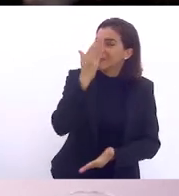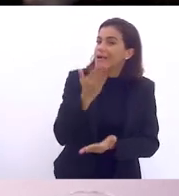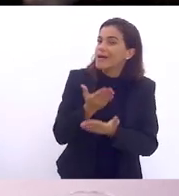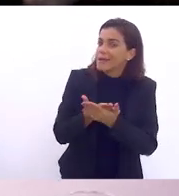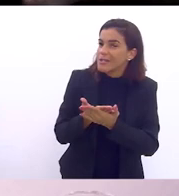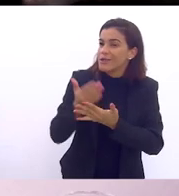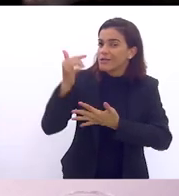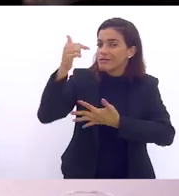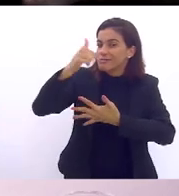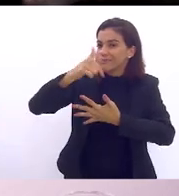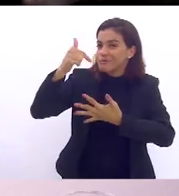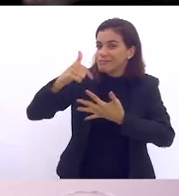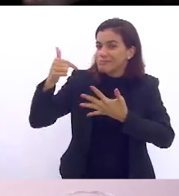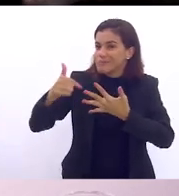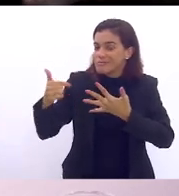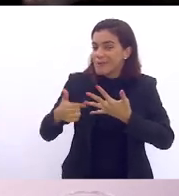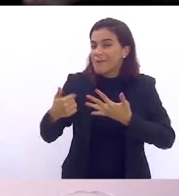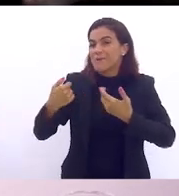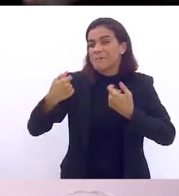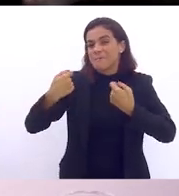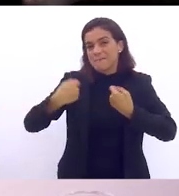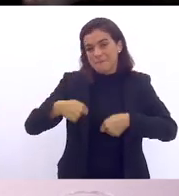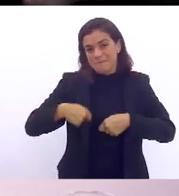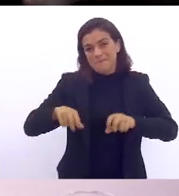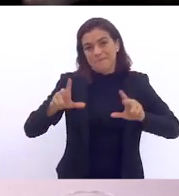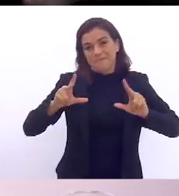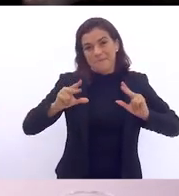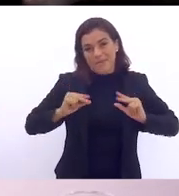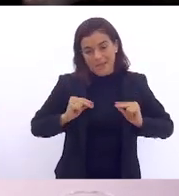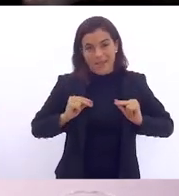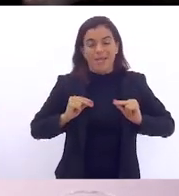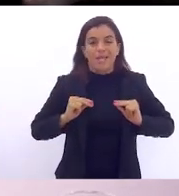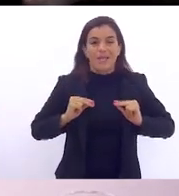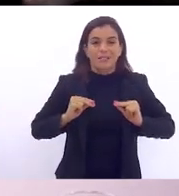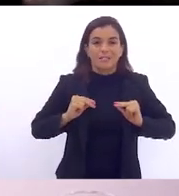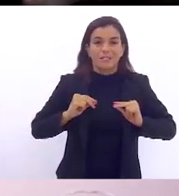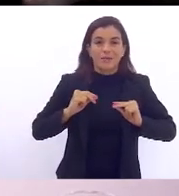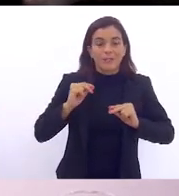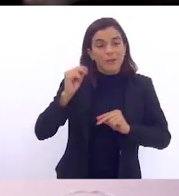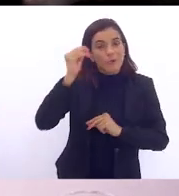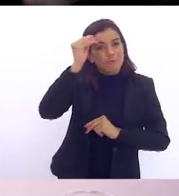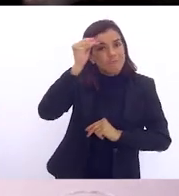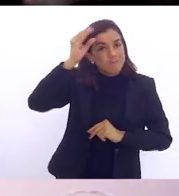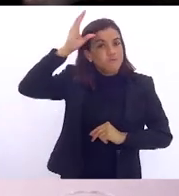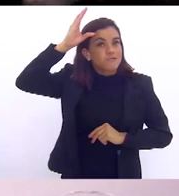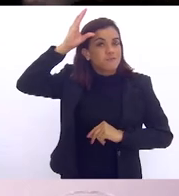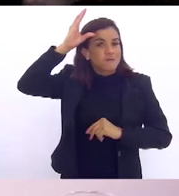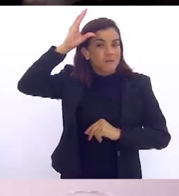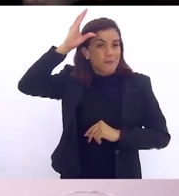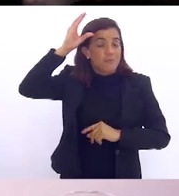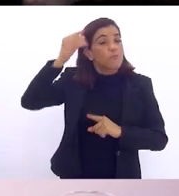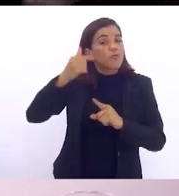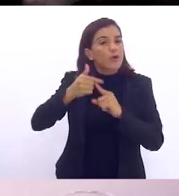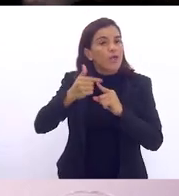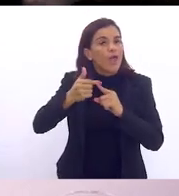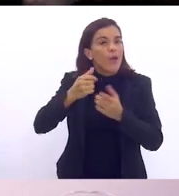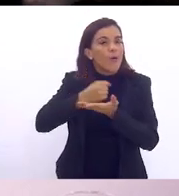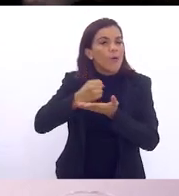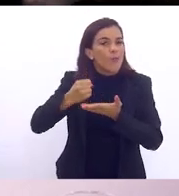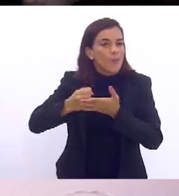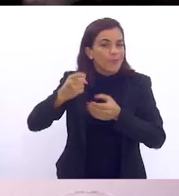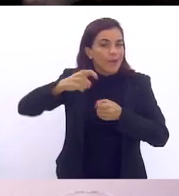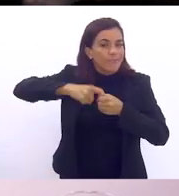essas questões merecem cuidado de todo o poder público é uma concessão Federal né